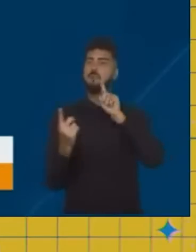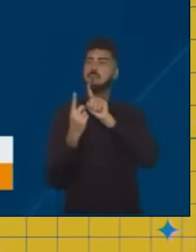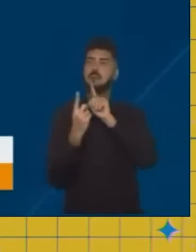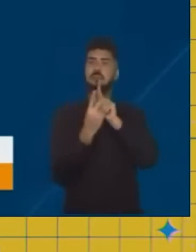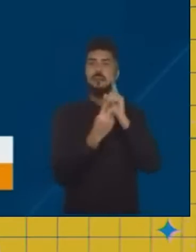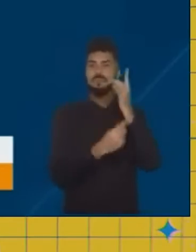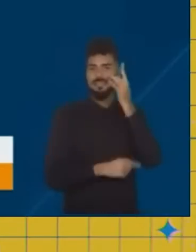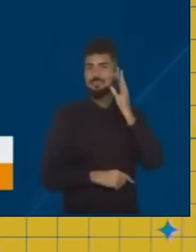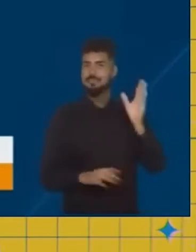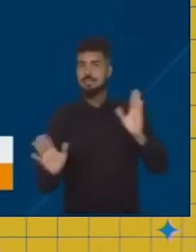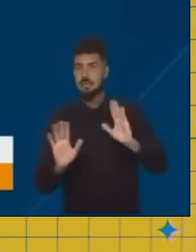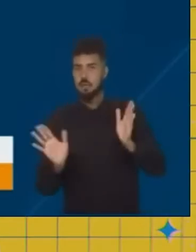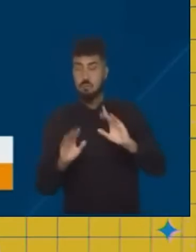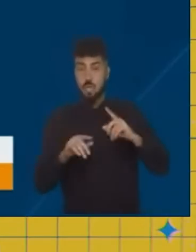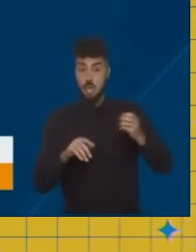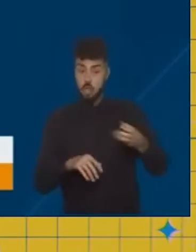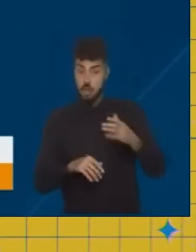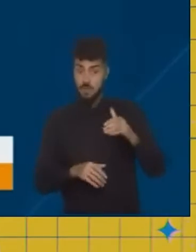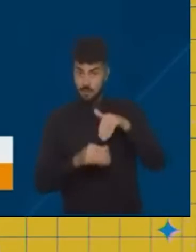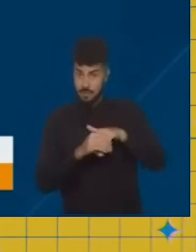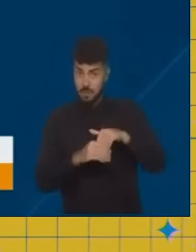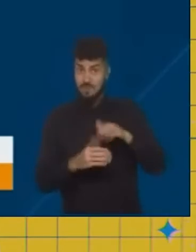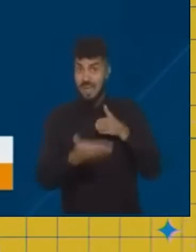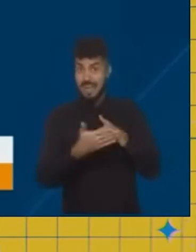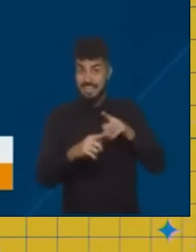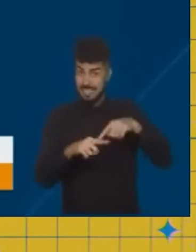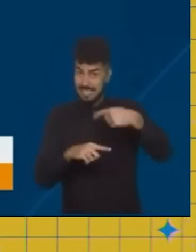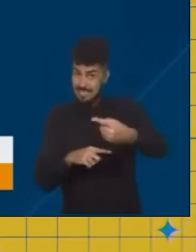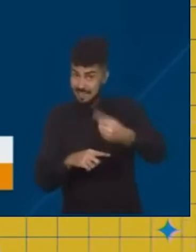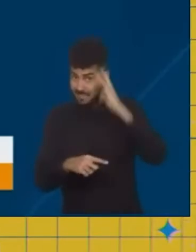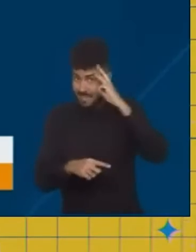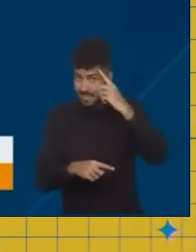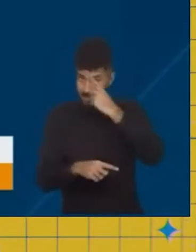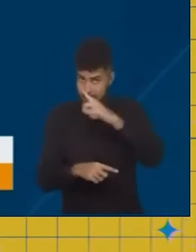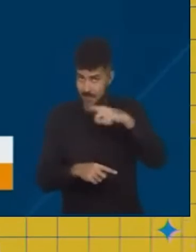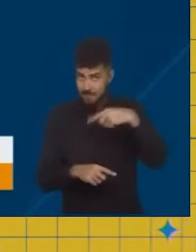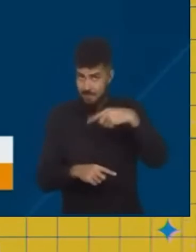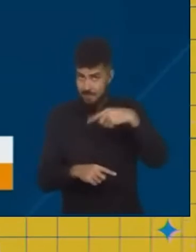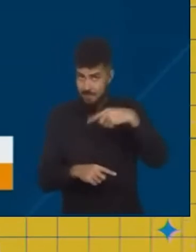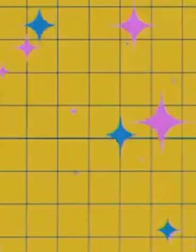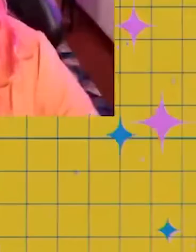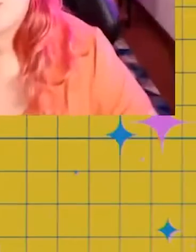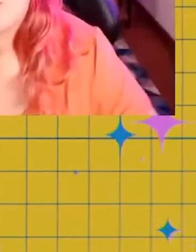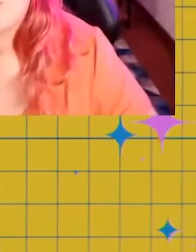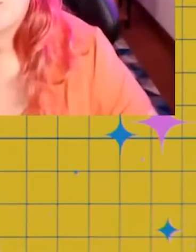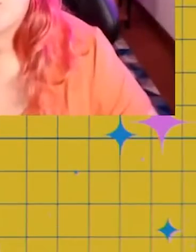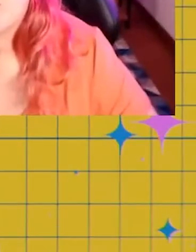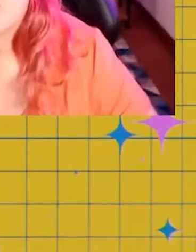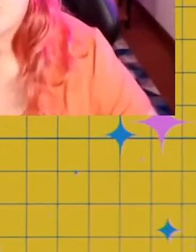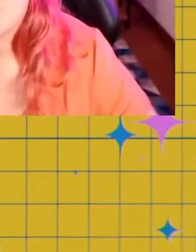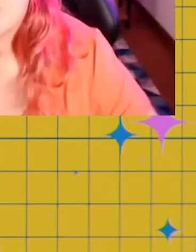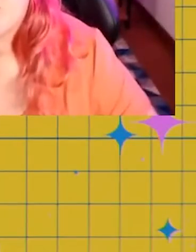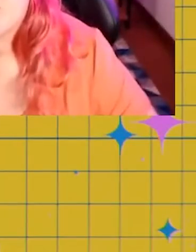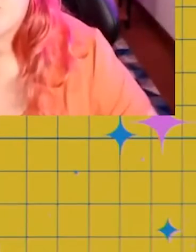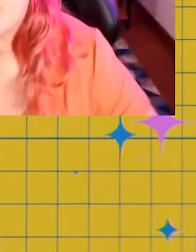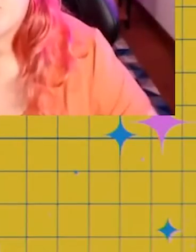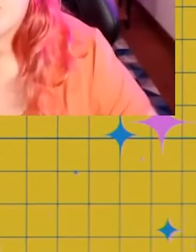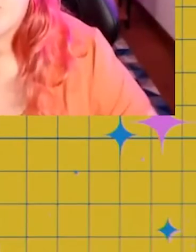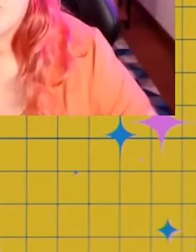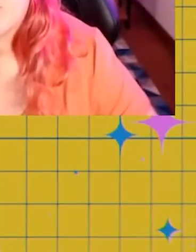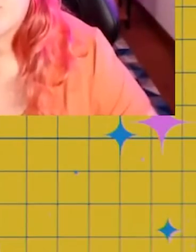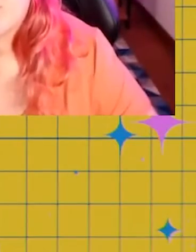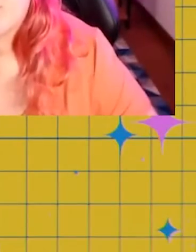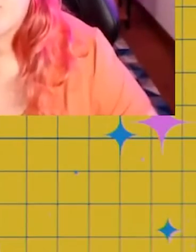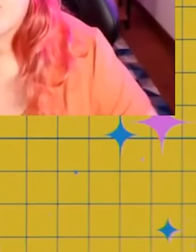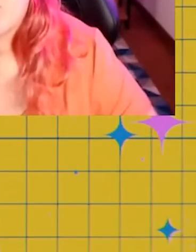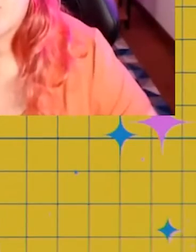Essa nova votação vai até terça-feira da semana que vem, dia 2 de maio. Maravilha. Então, no comecinho de maio, nós